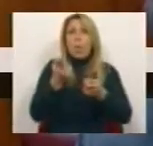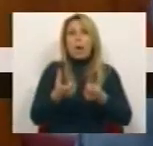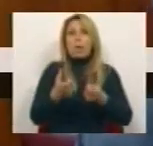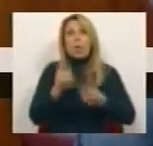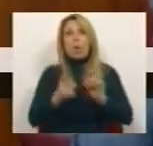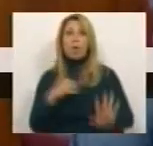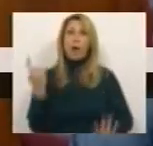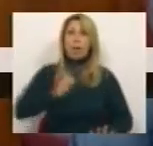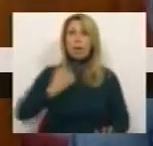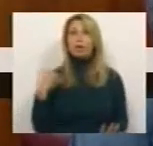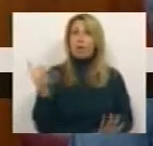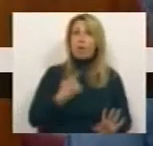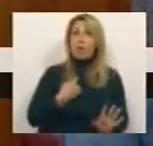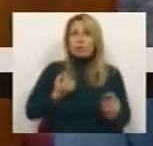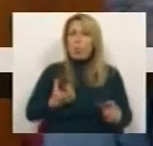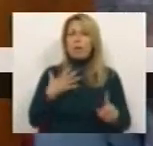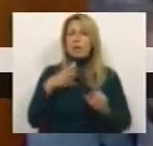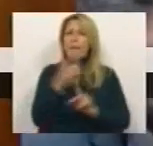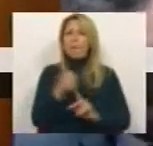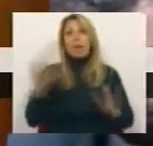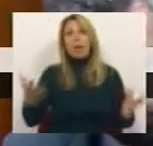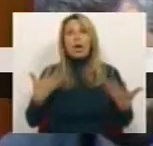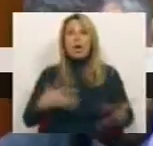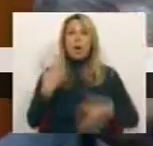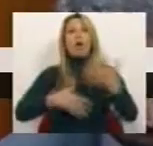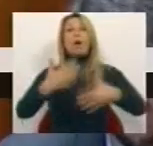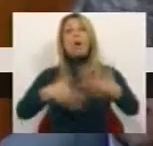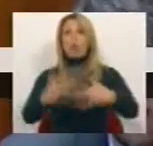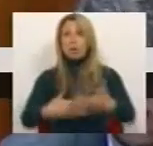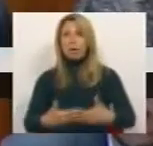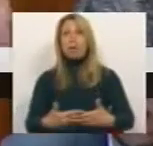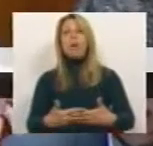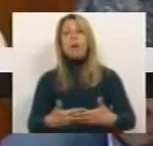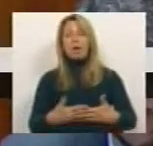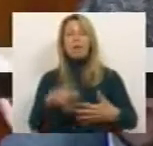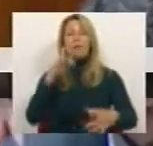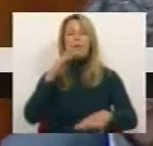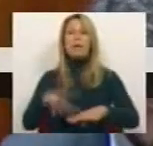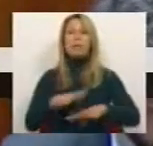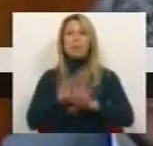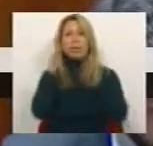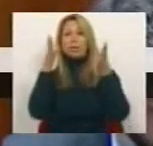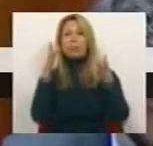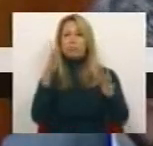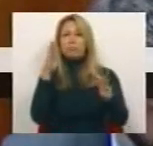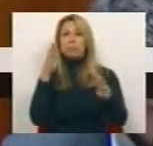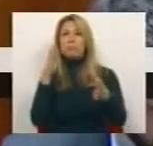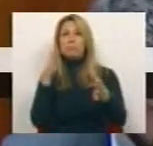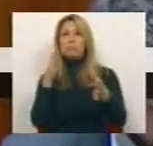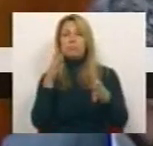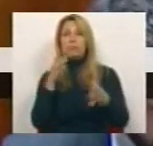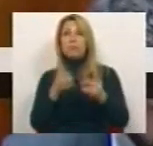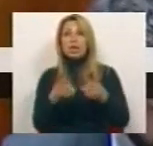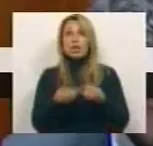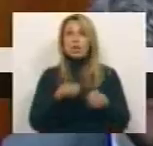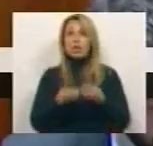continuaremos a fazer, mormente agora que temos uma administração completamente focada naquilo que são a gestão destas